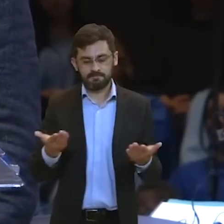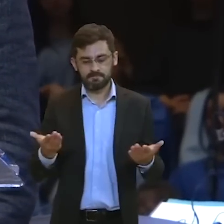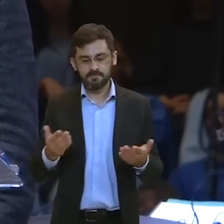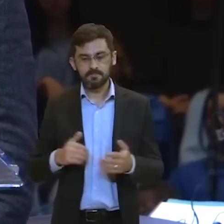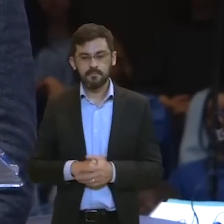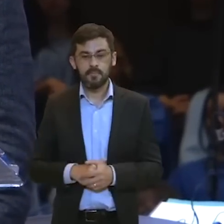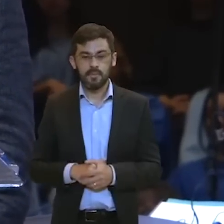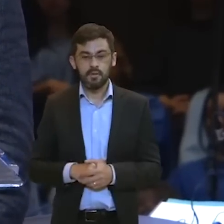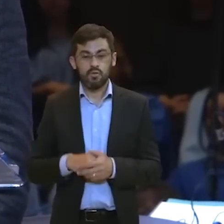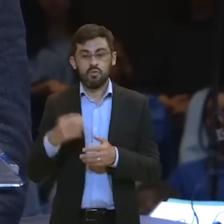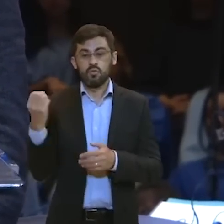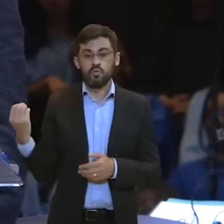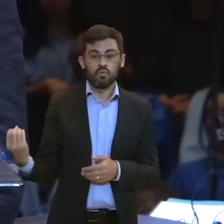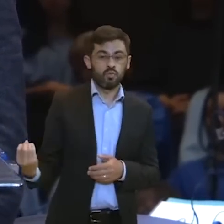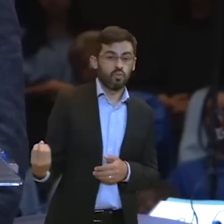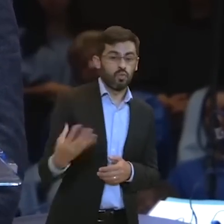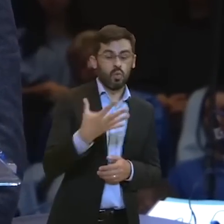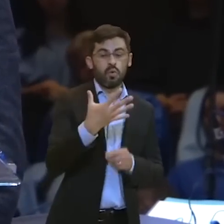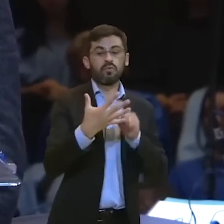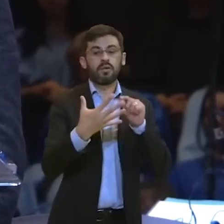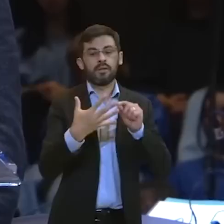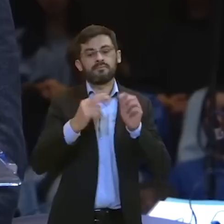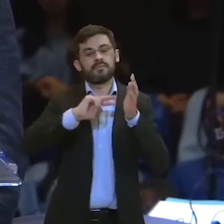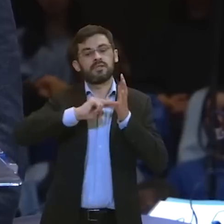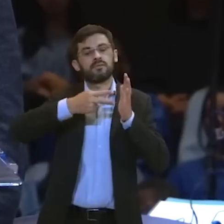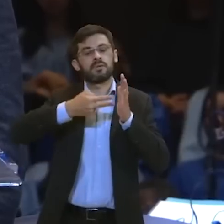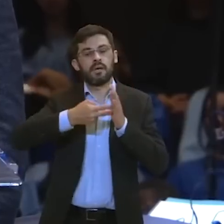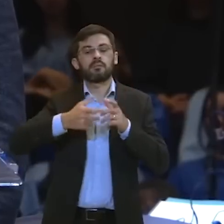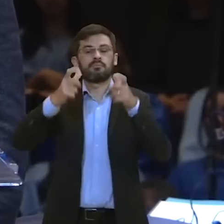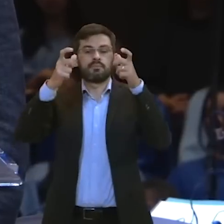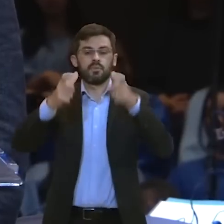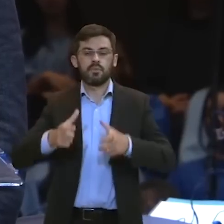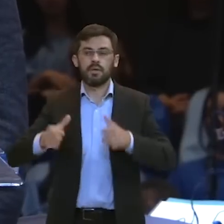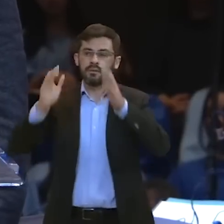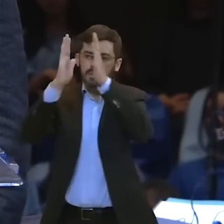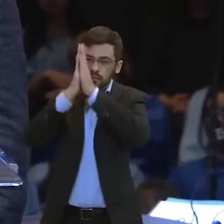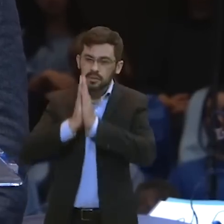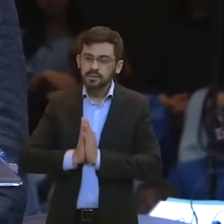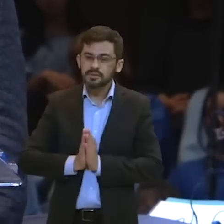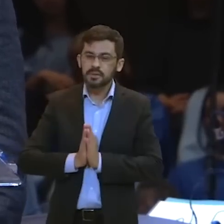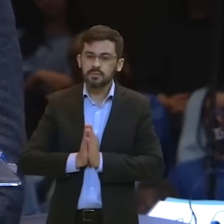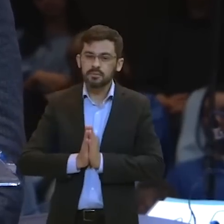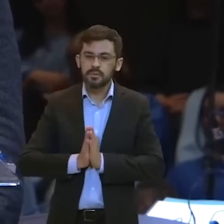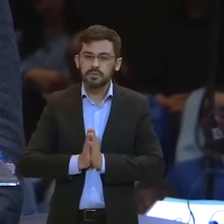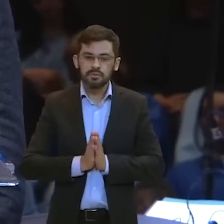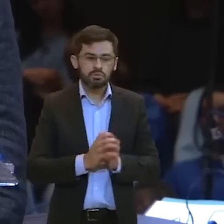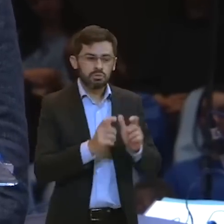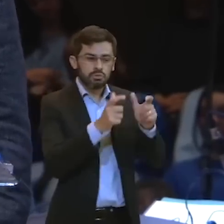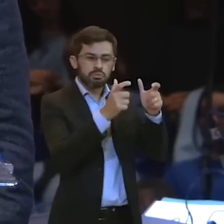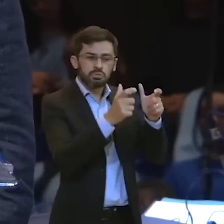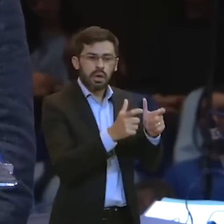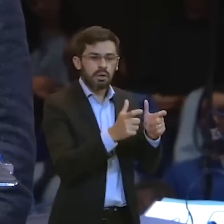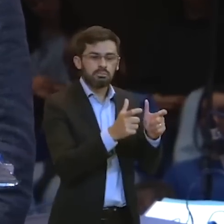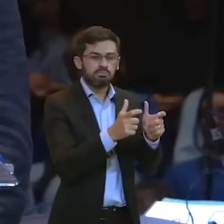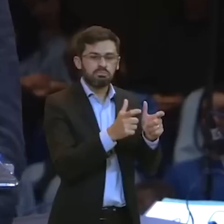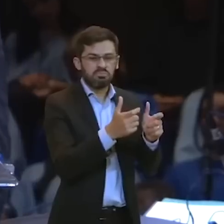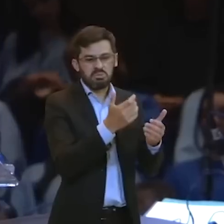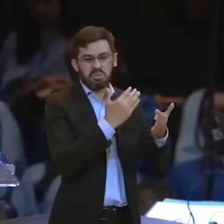um novo sentido para o lugar da adoração. De um monumento do